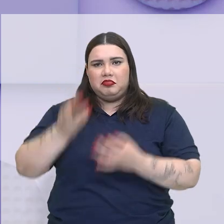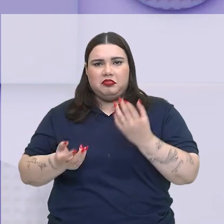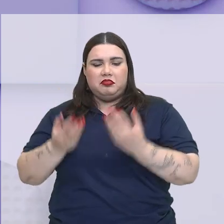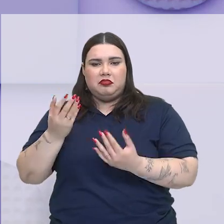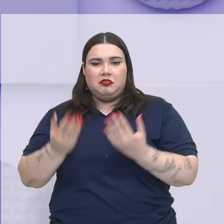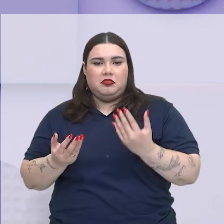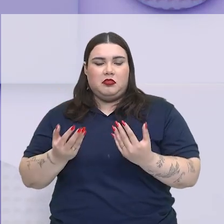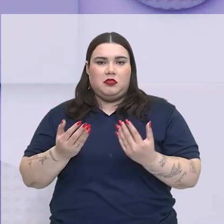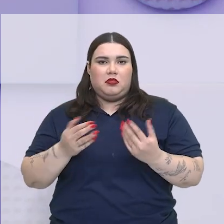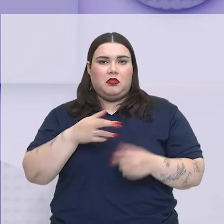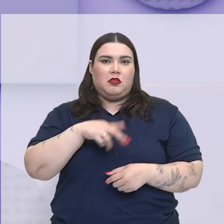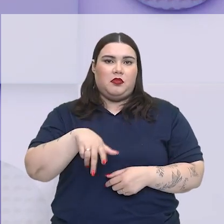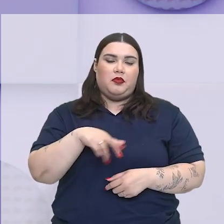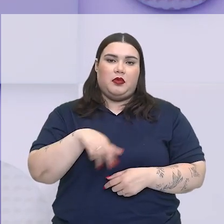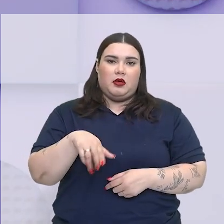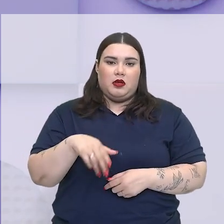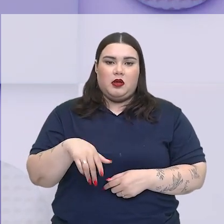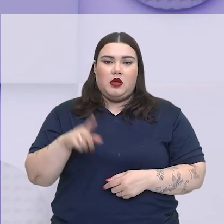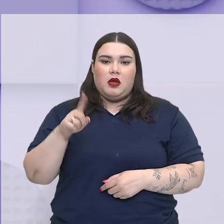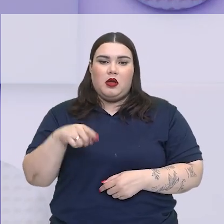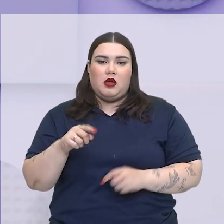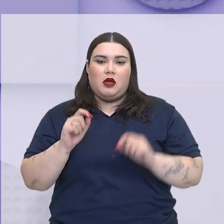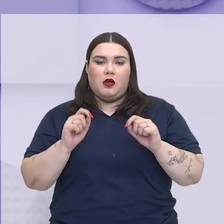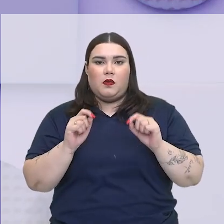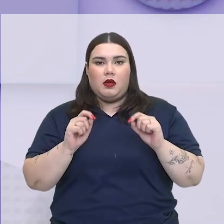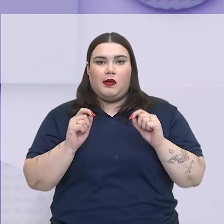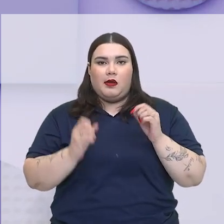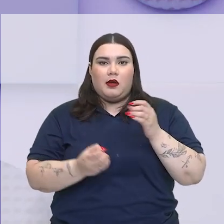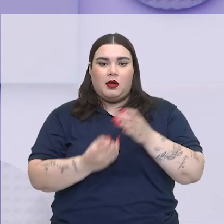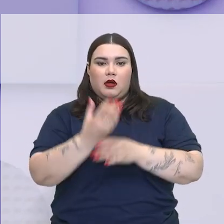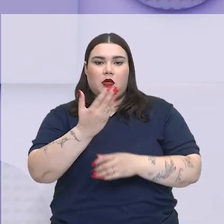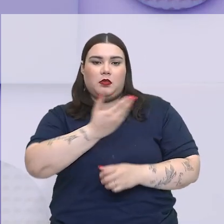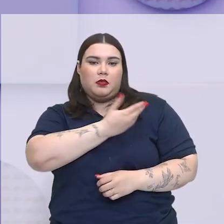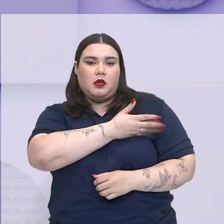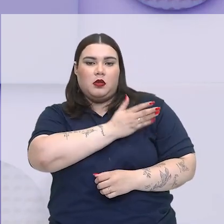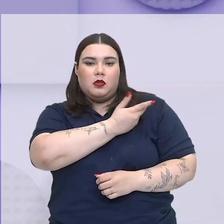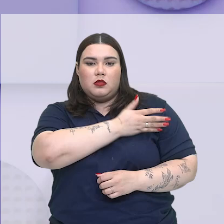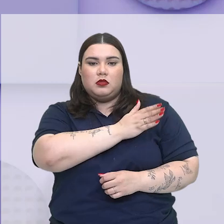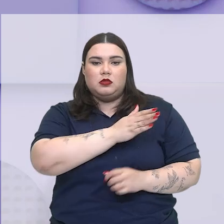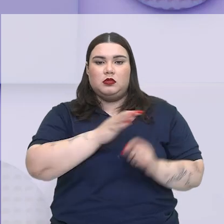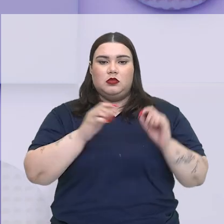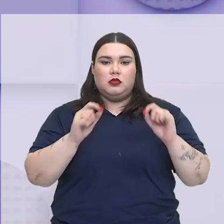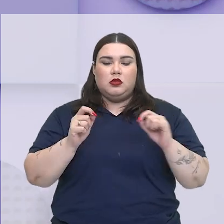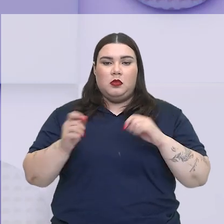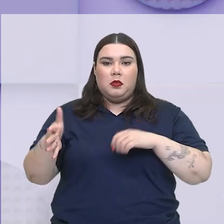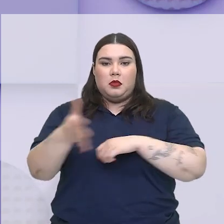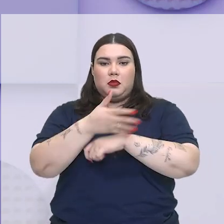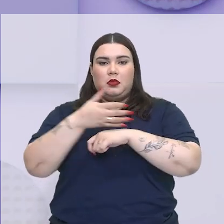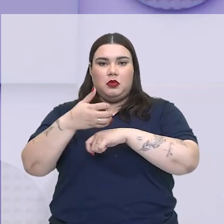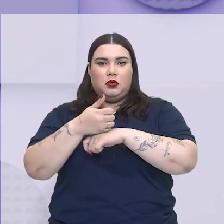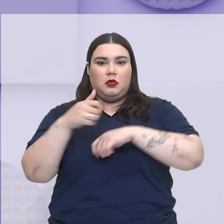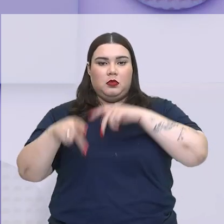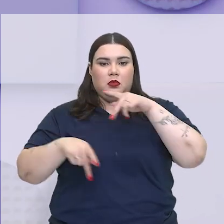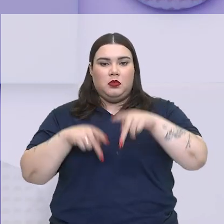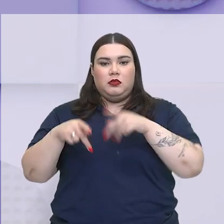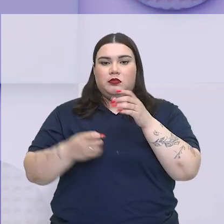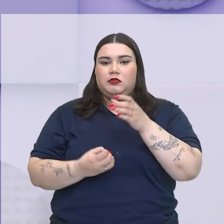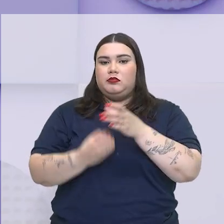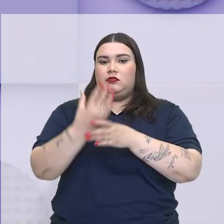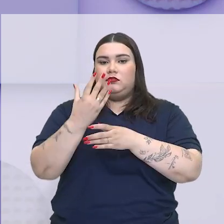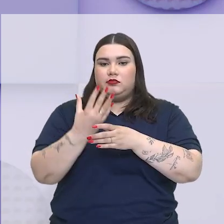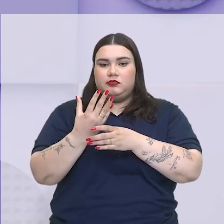que foi, na verdade, fruto de um preconceito que os colonizadores implantaram